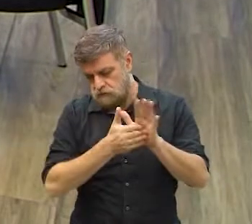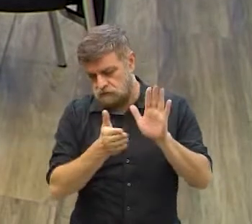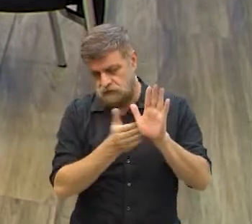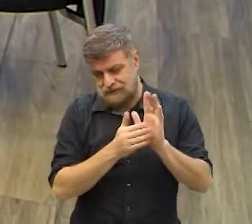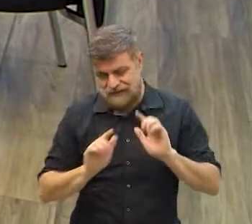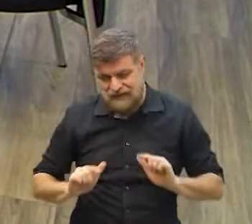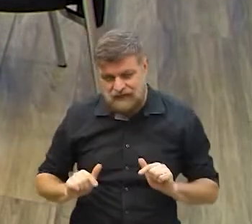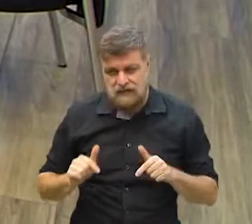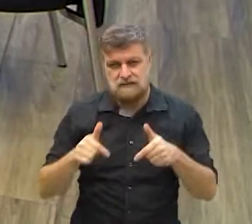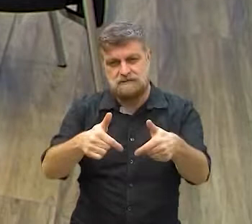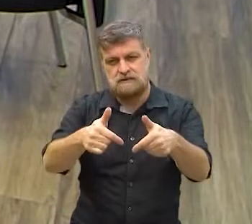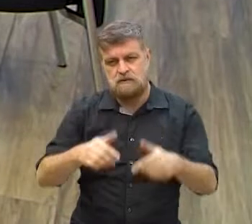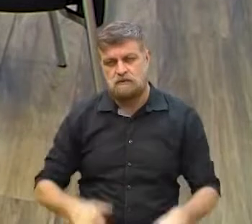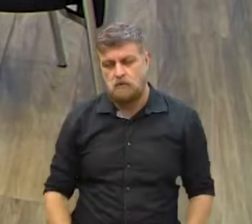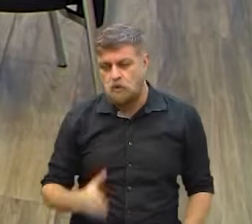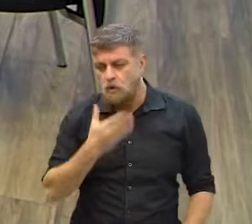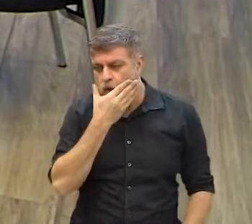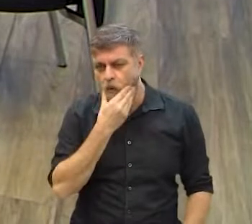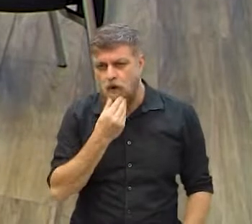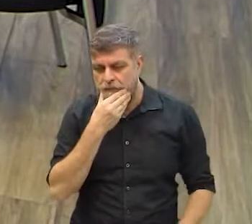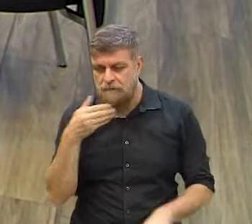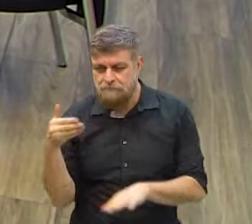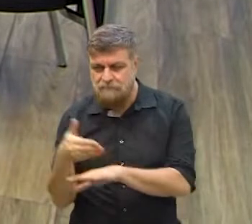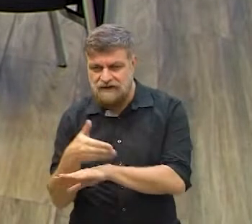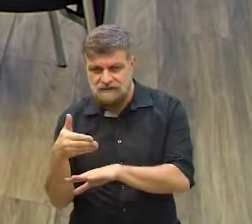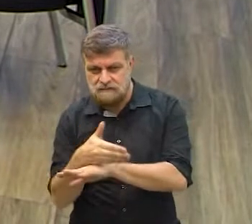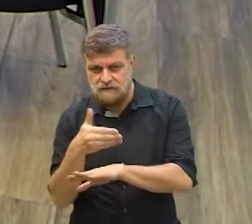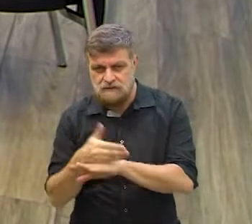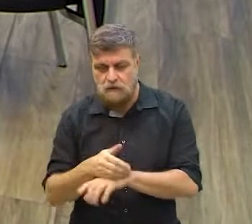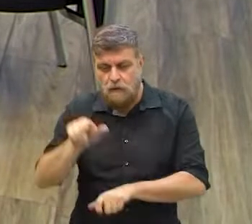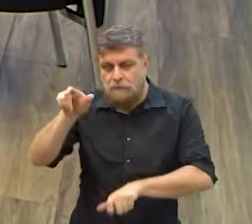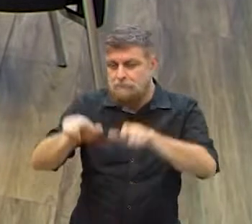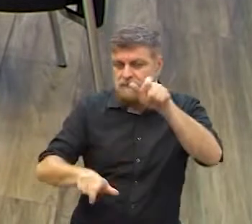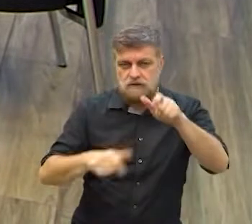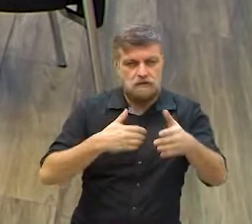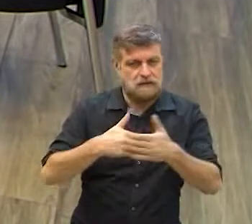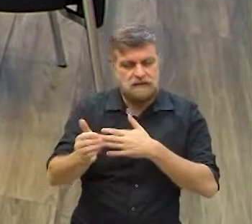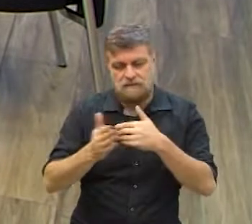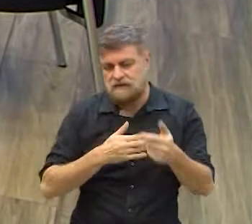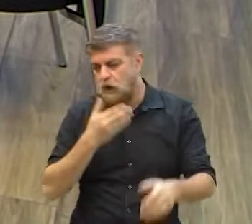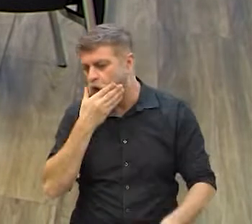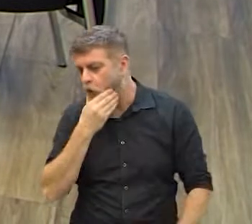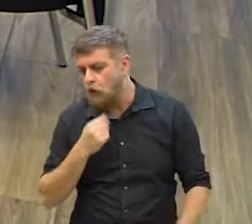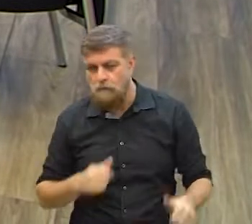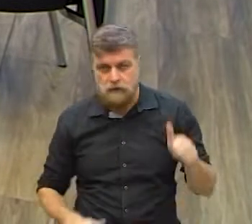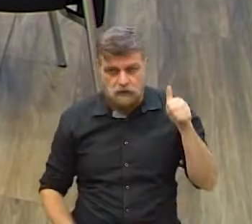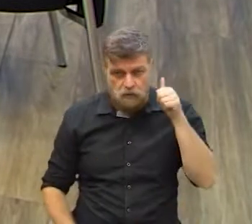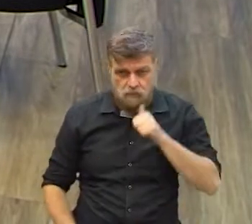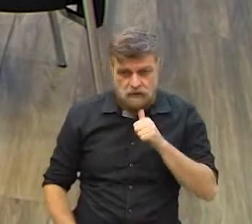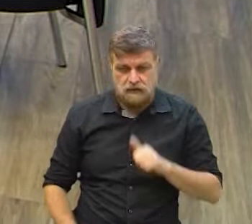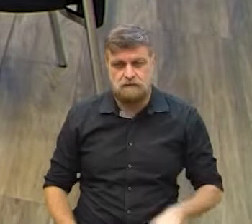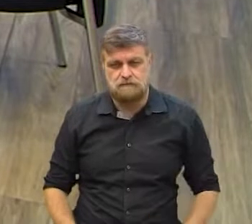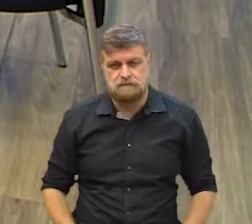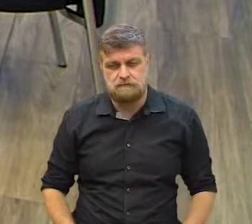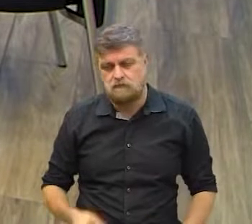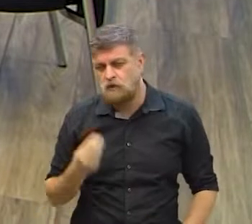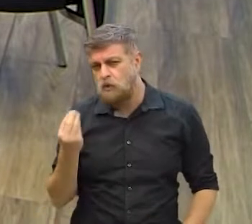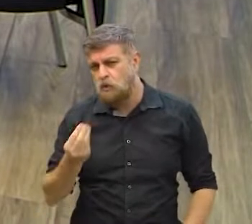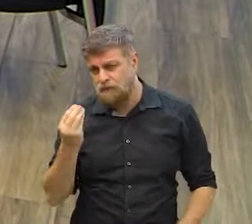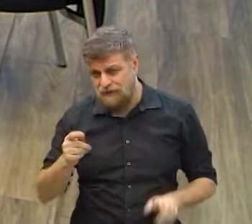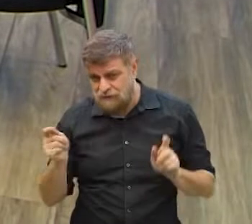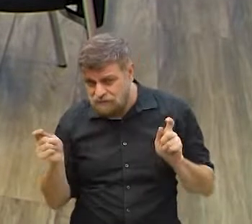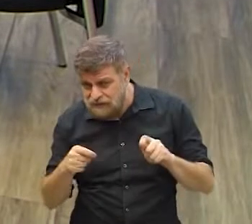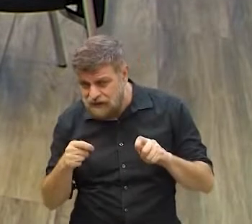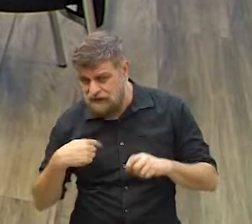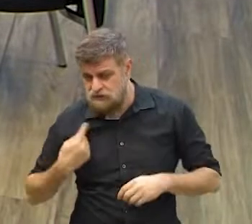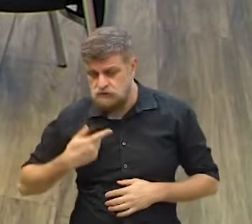também propondo ações, também fazendo parte, o senhor até falou, olha, são pessoas, independente de ser homem ou mulher.